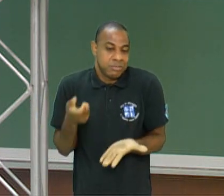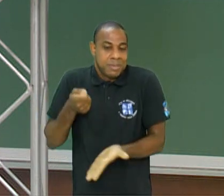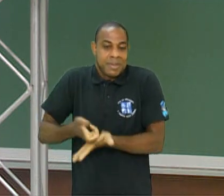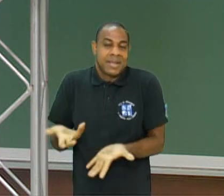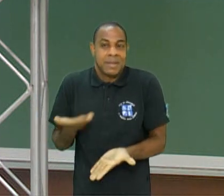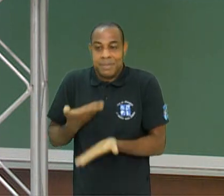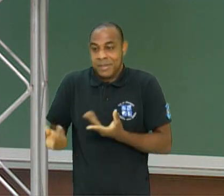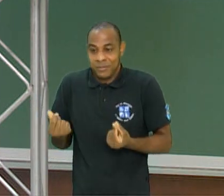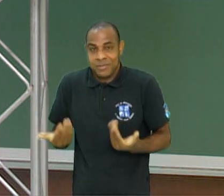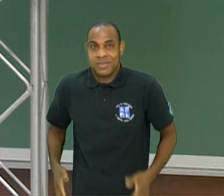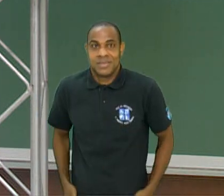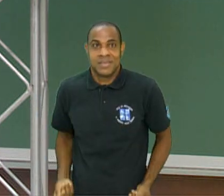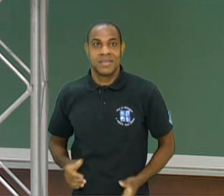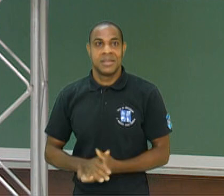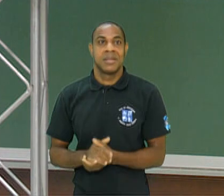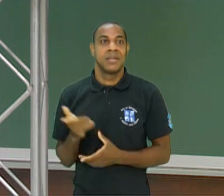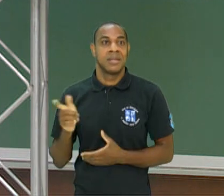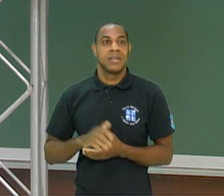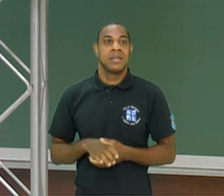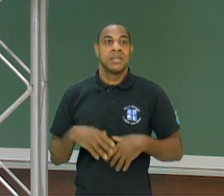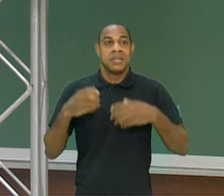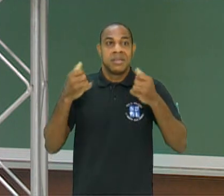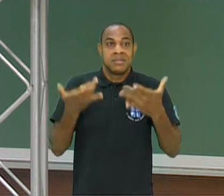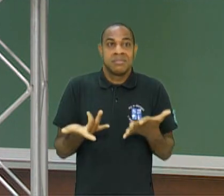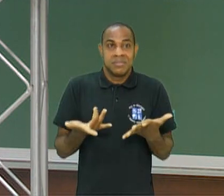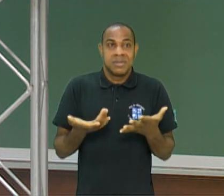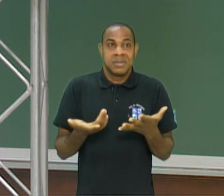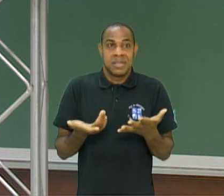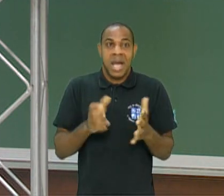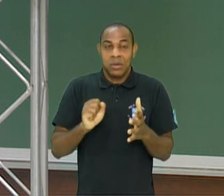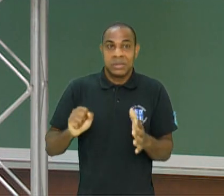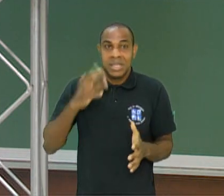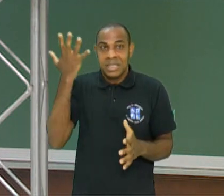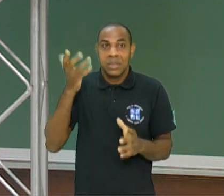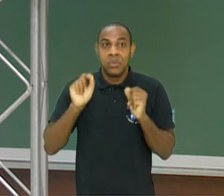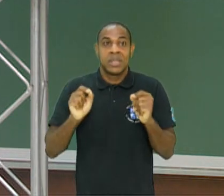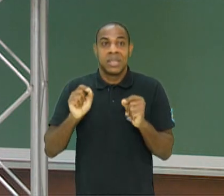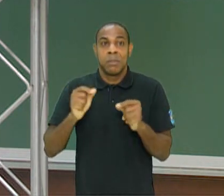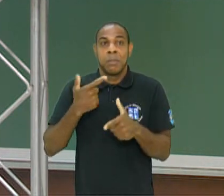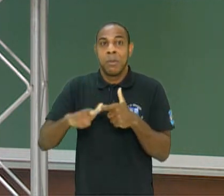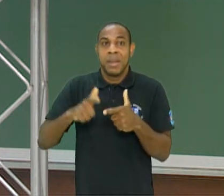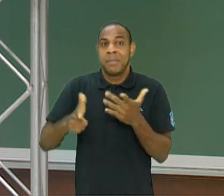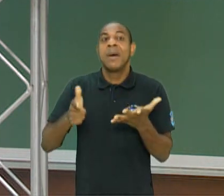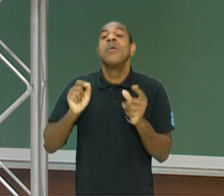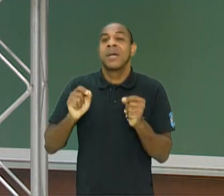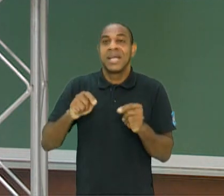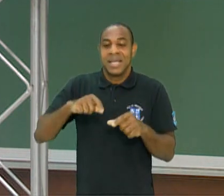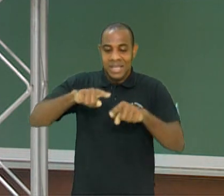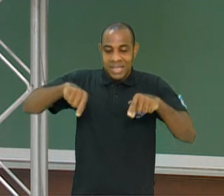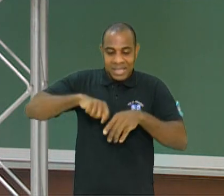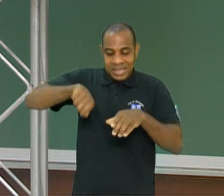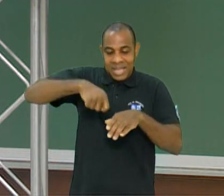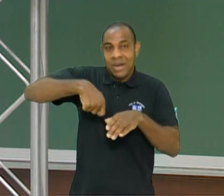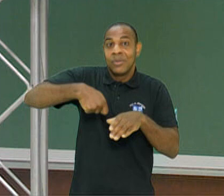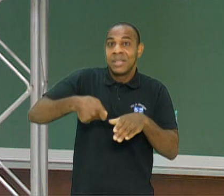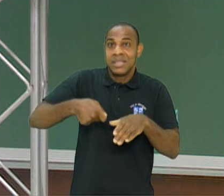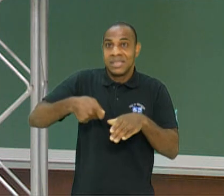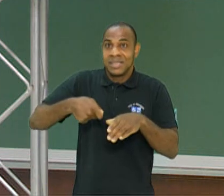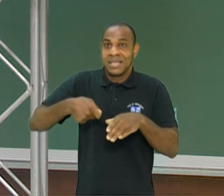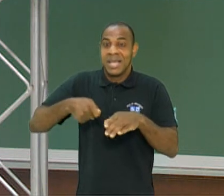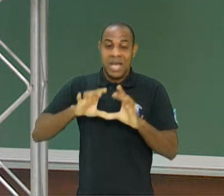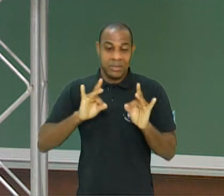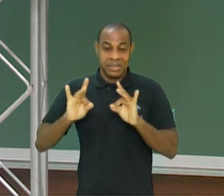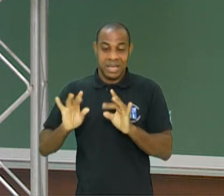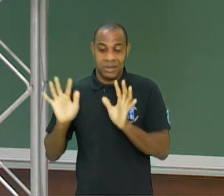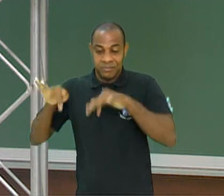tá? Descrever um incidente na cozinha, beleza, aconteceu um incidente na cozinha, mas isso foi um detalhe que ele colocou lá no final do texto, ele